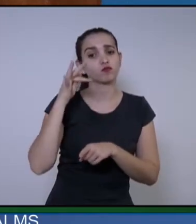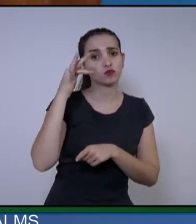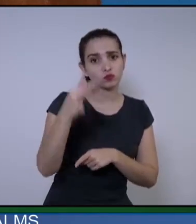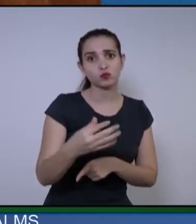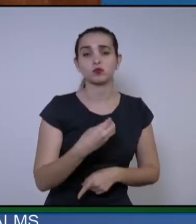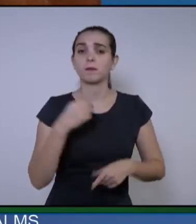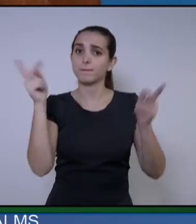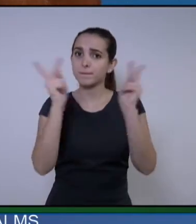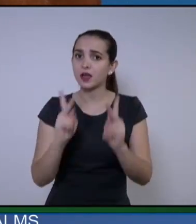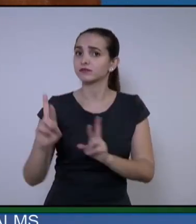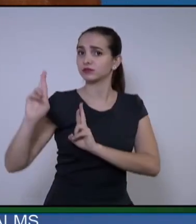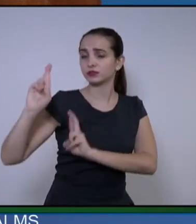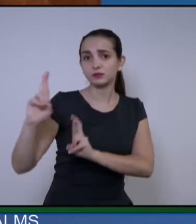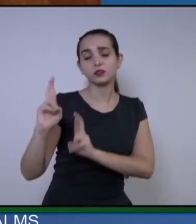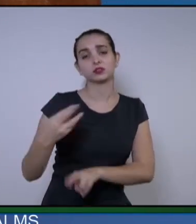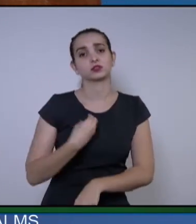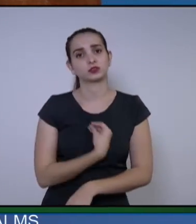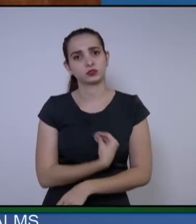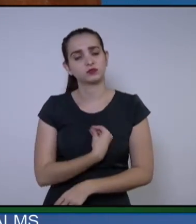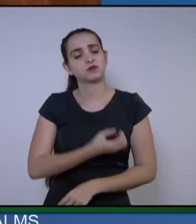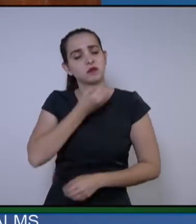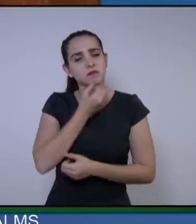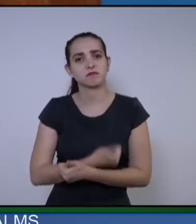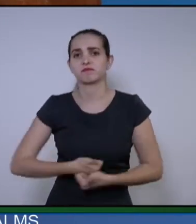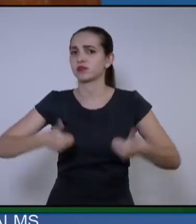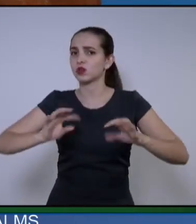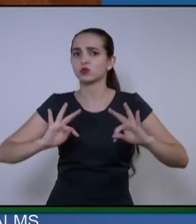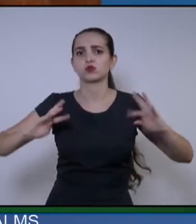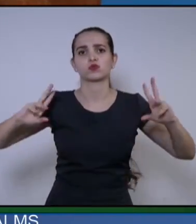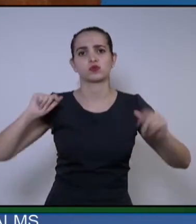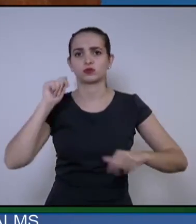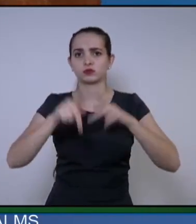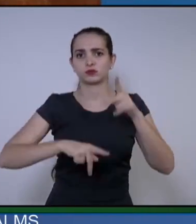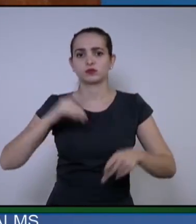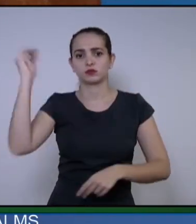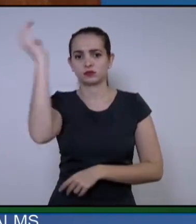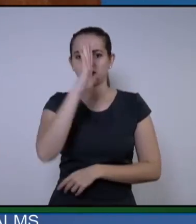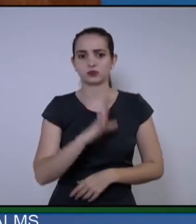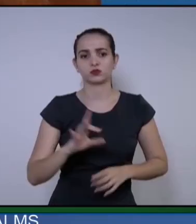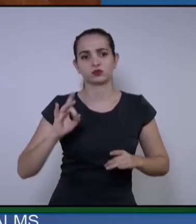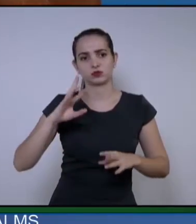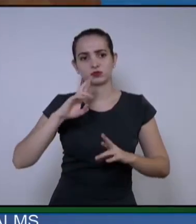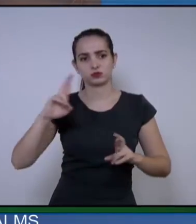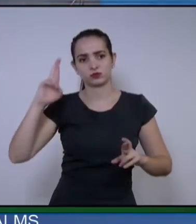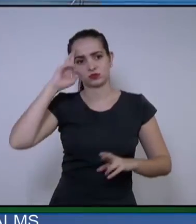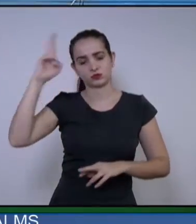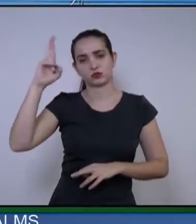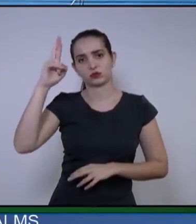estado que viva bem o sul mato-grossense e viva bem todos os brasileiros. Era isso, senhor presidente, muito obrigado.